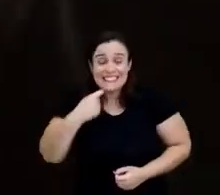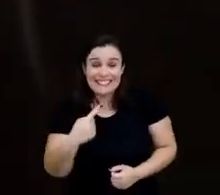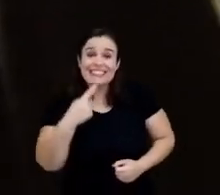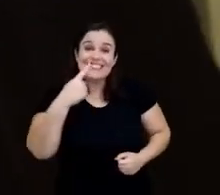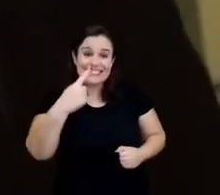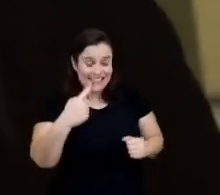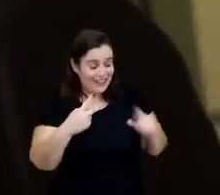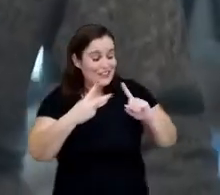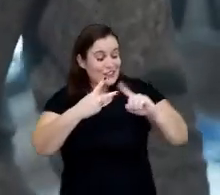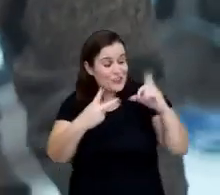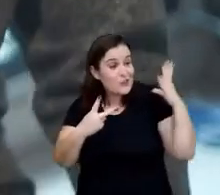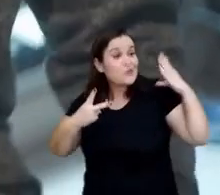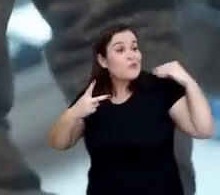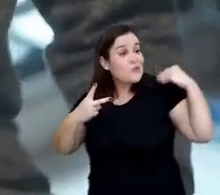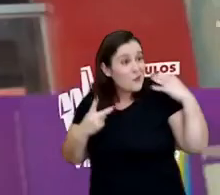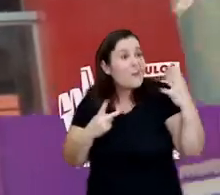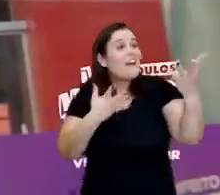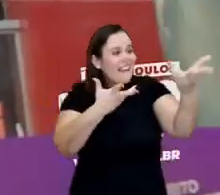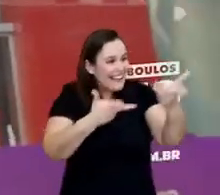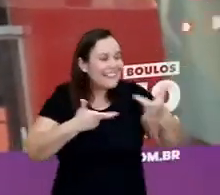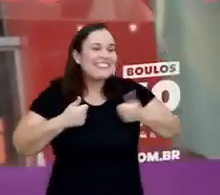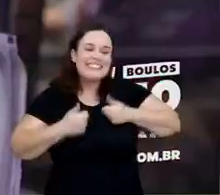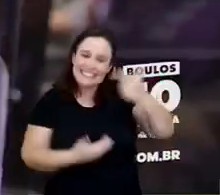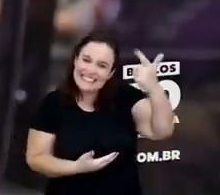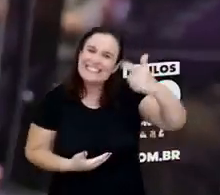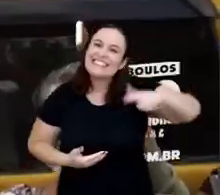Boulos e mandou chamar Arundina de